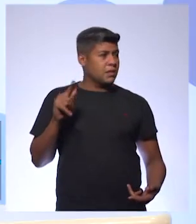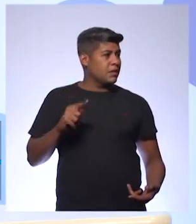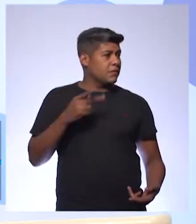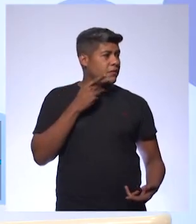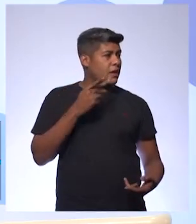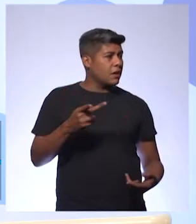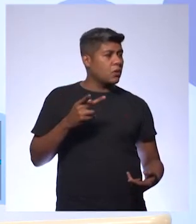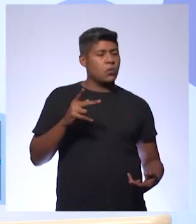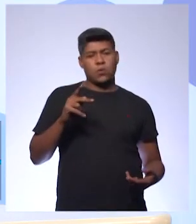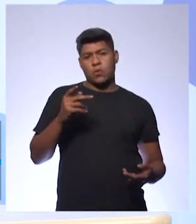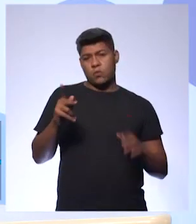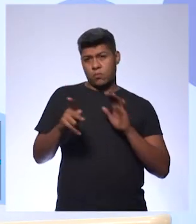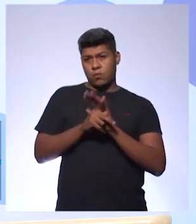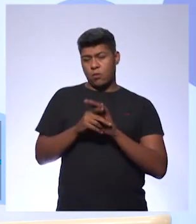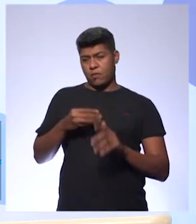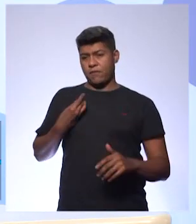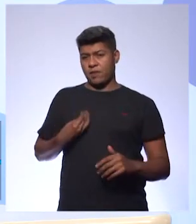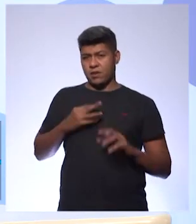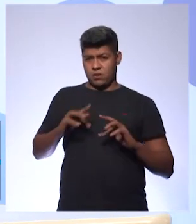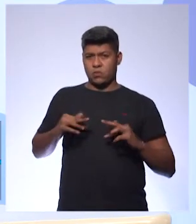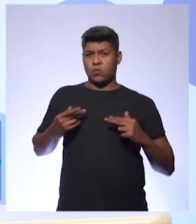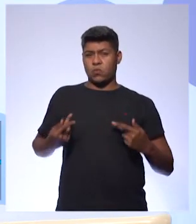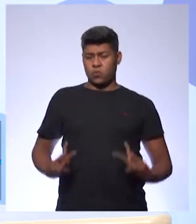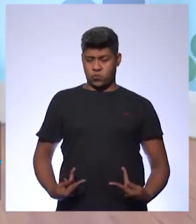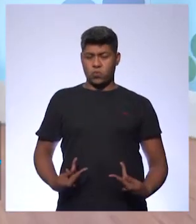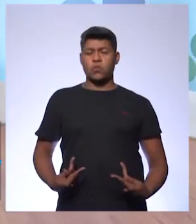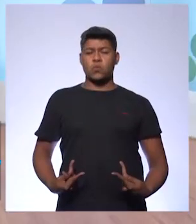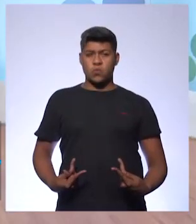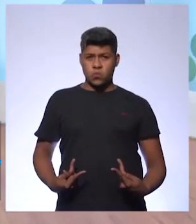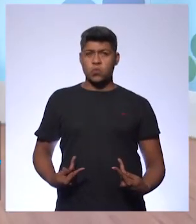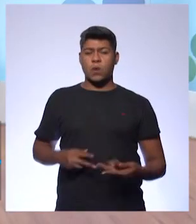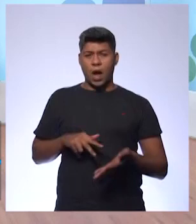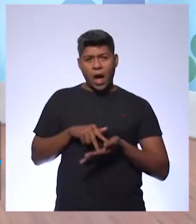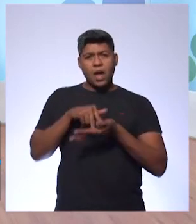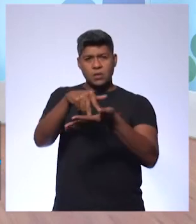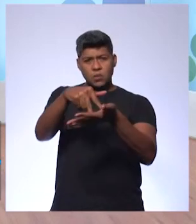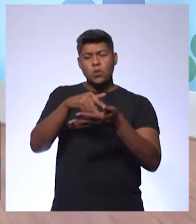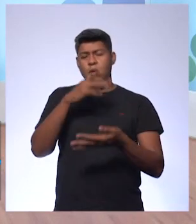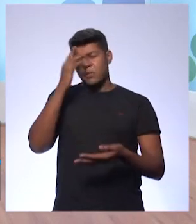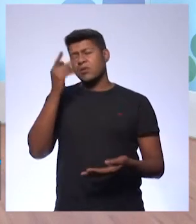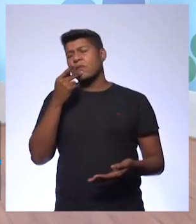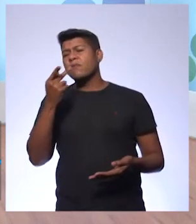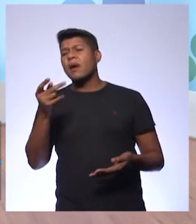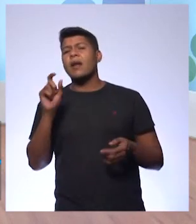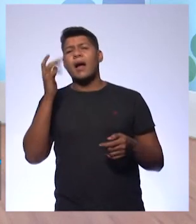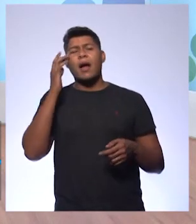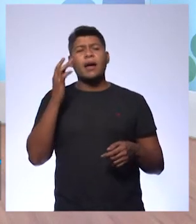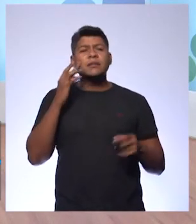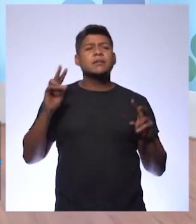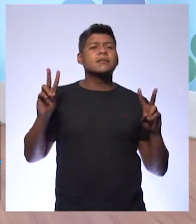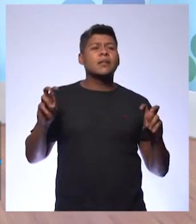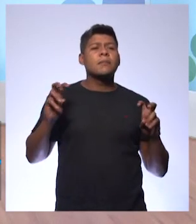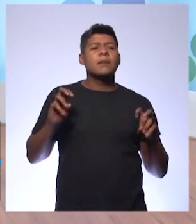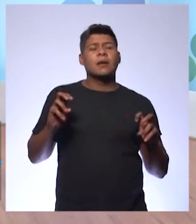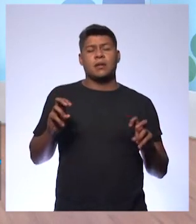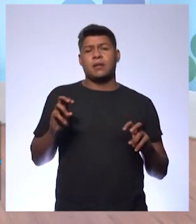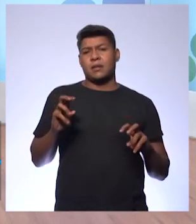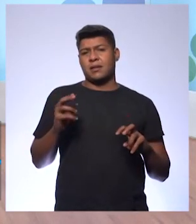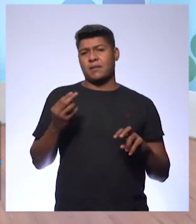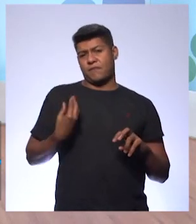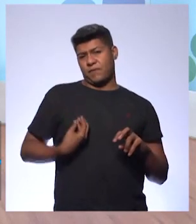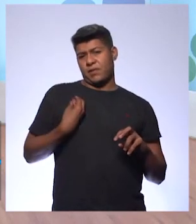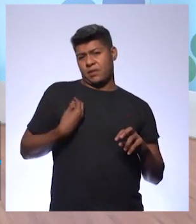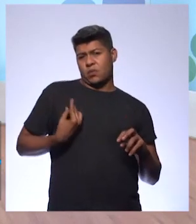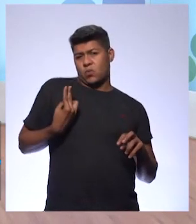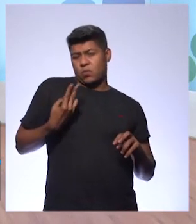As atitudes do ser humano. As atitudes do ser humano, e aí tem gente falando, acho que é sobre a bipolaridade, podendo